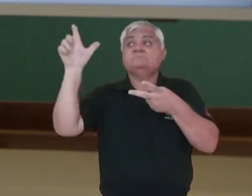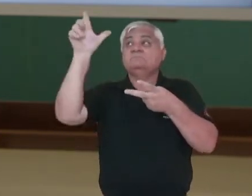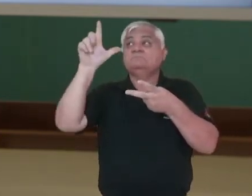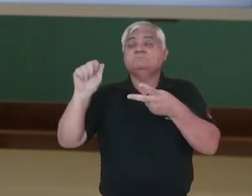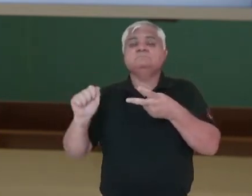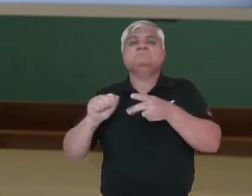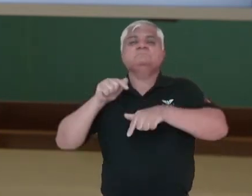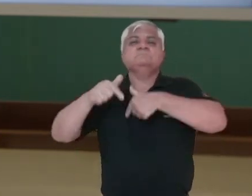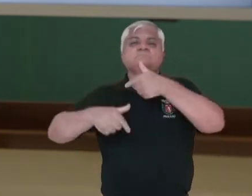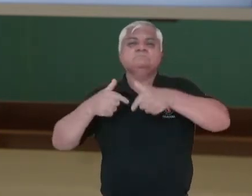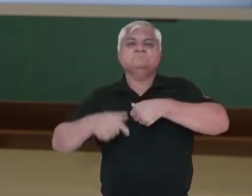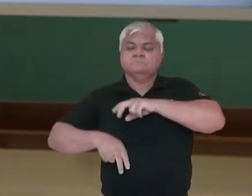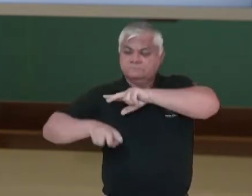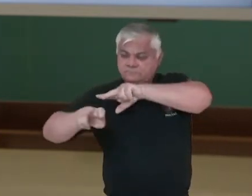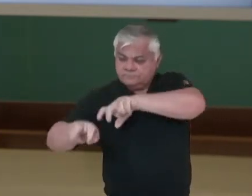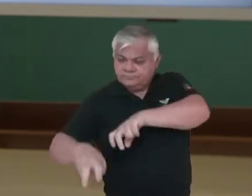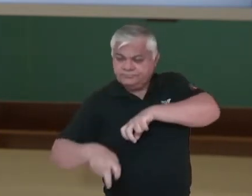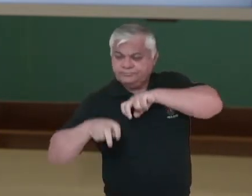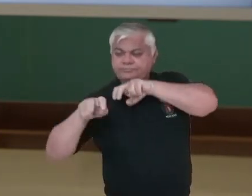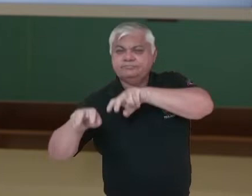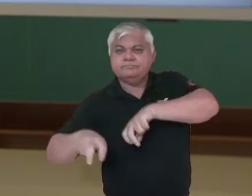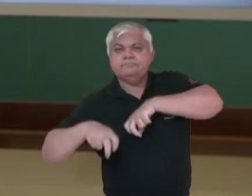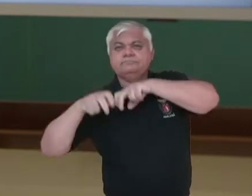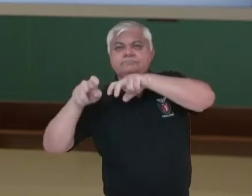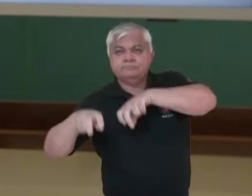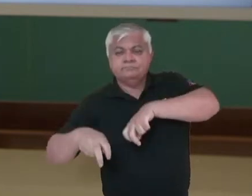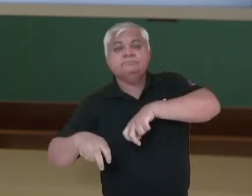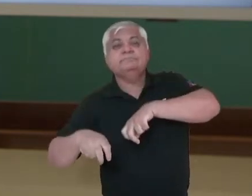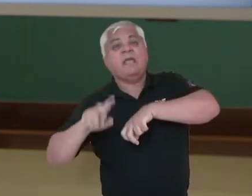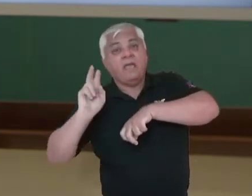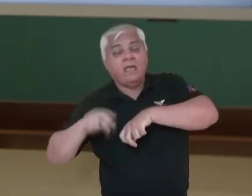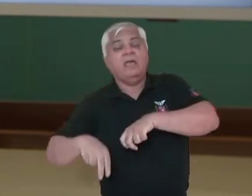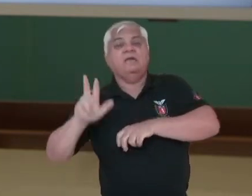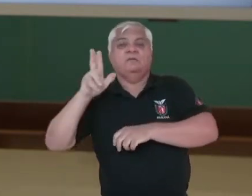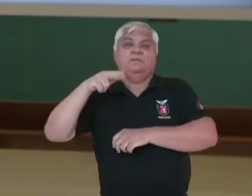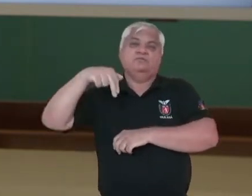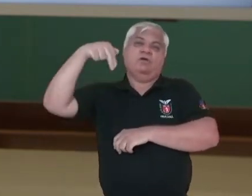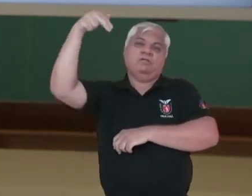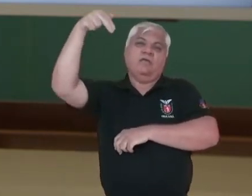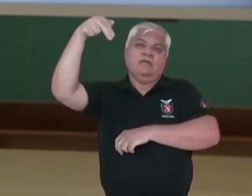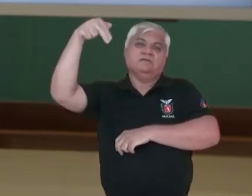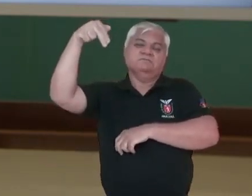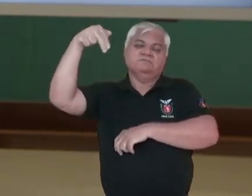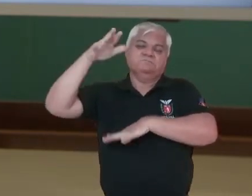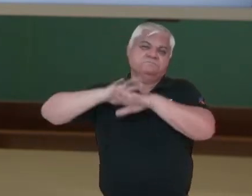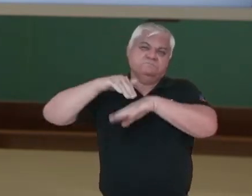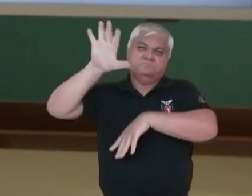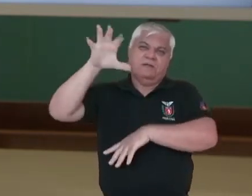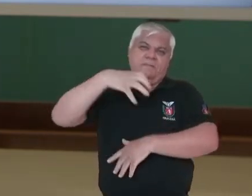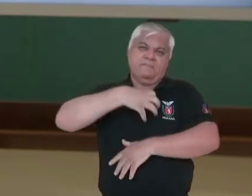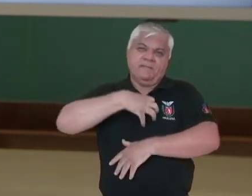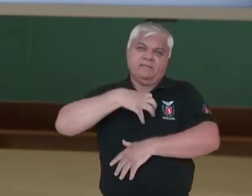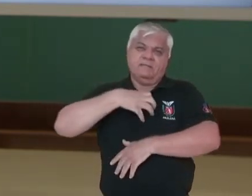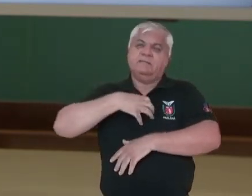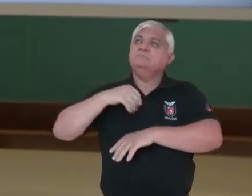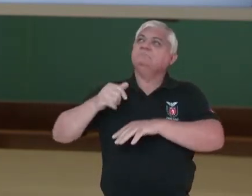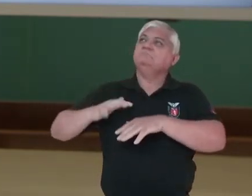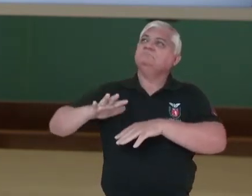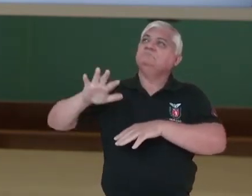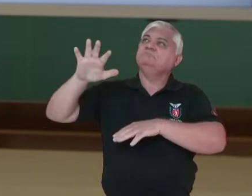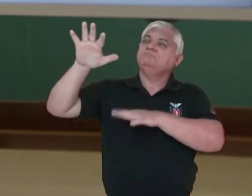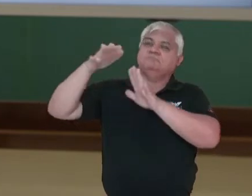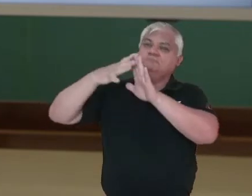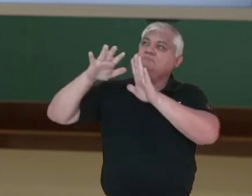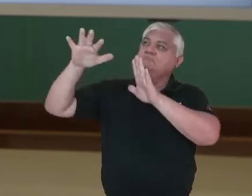lavouras, se concentram no litoral, principalmente no litoral nordestino, né, desenvolvendo ali atividades